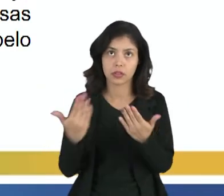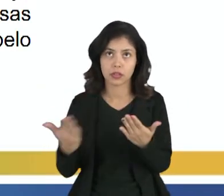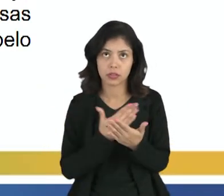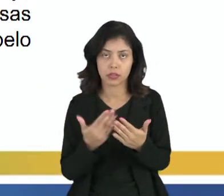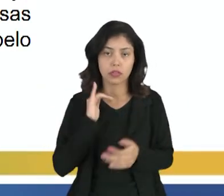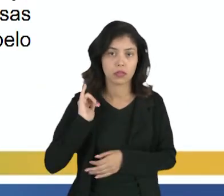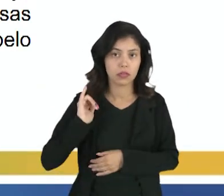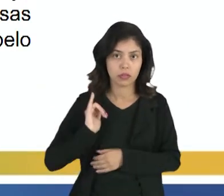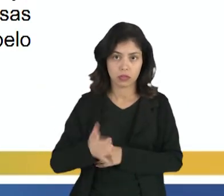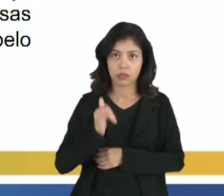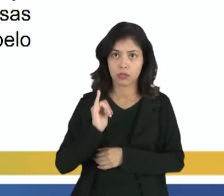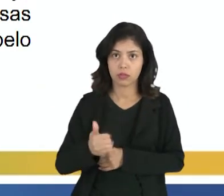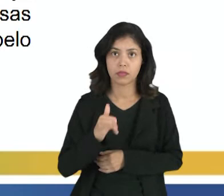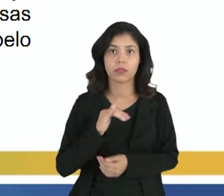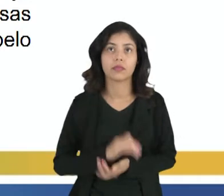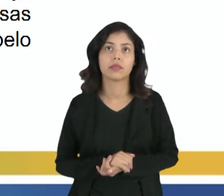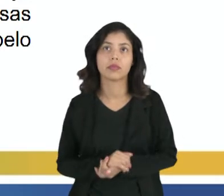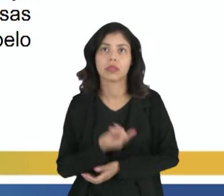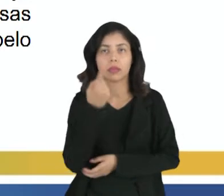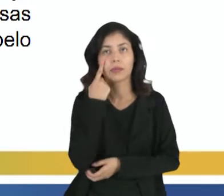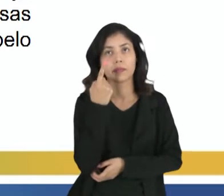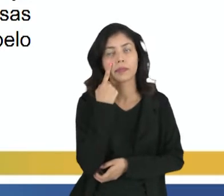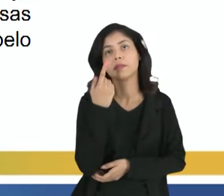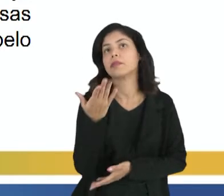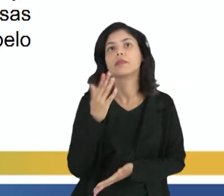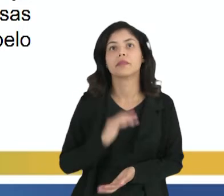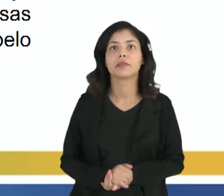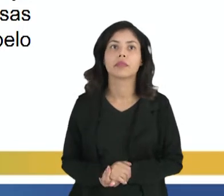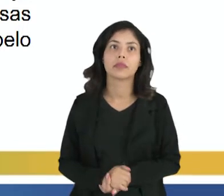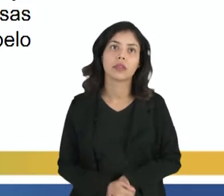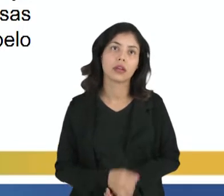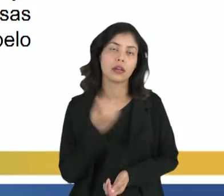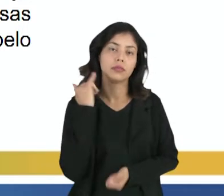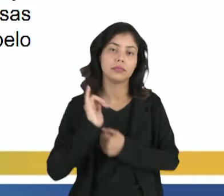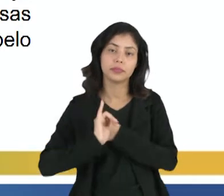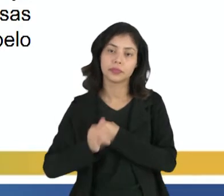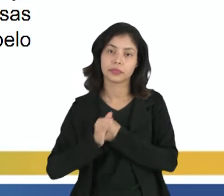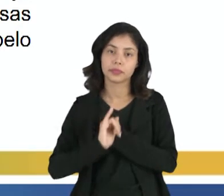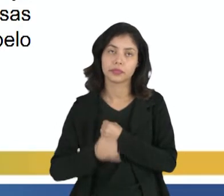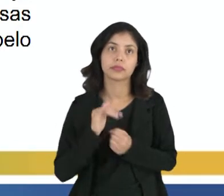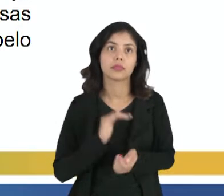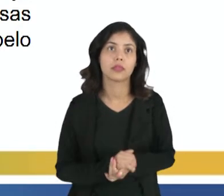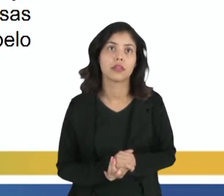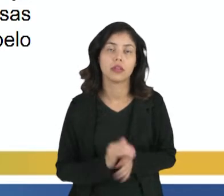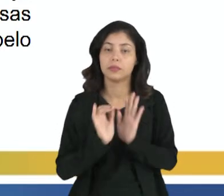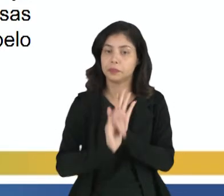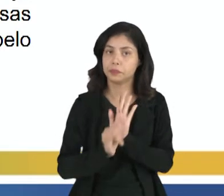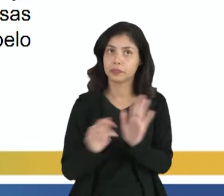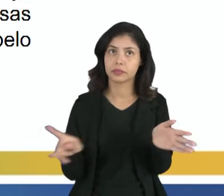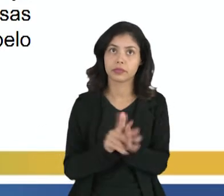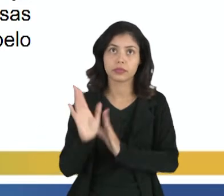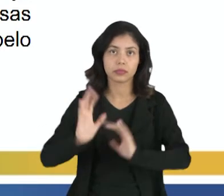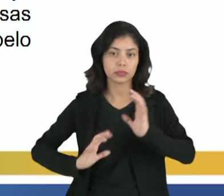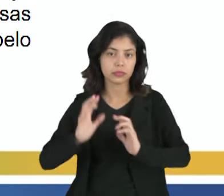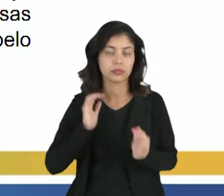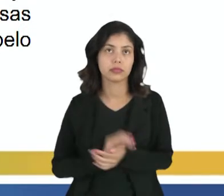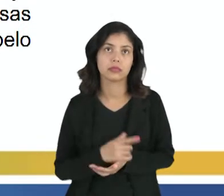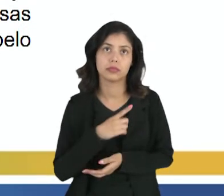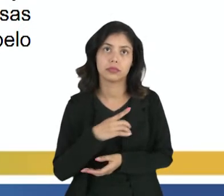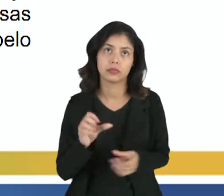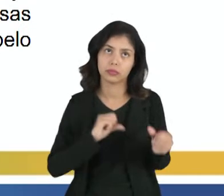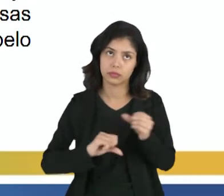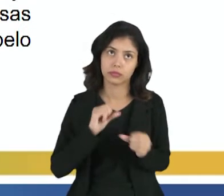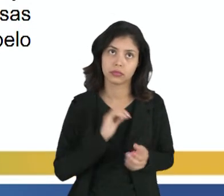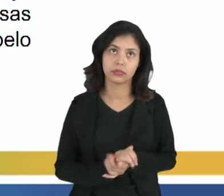que um livro ou um conto. Observe o início da crônica, que já vai dando início ao próprio conflito que ocorre na